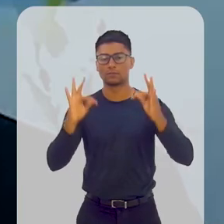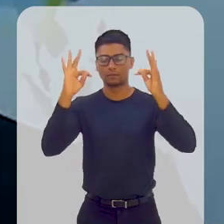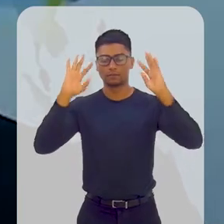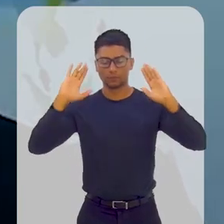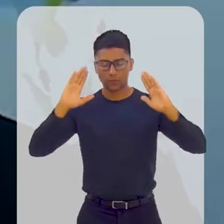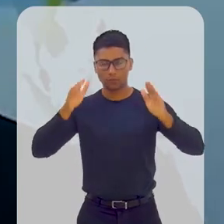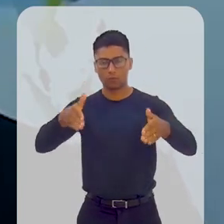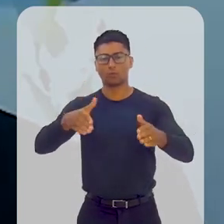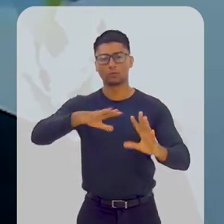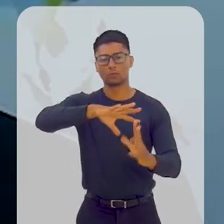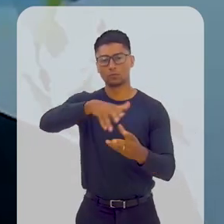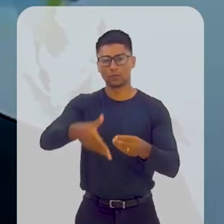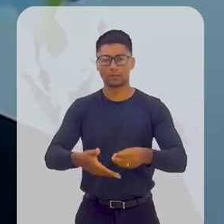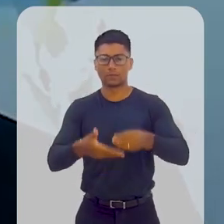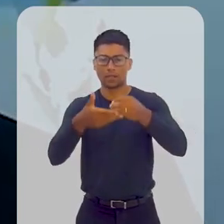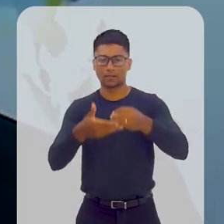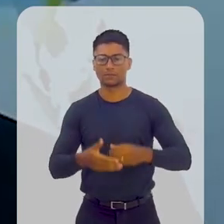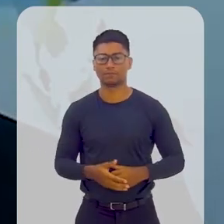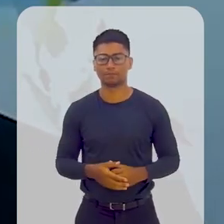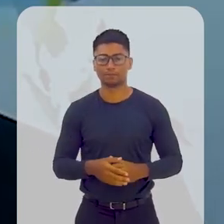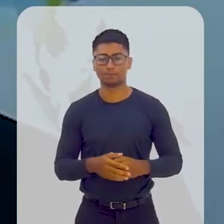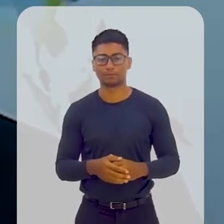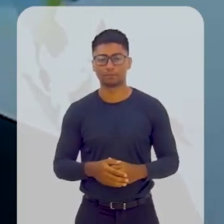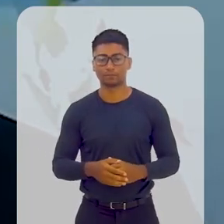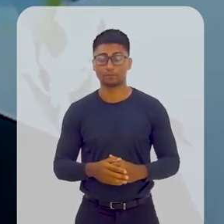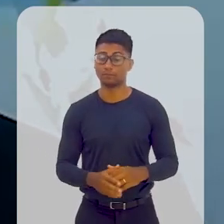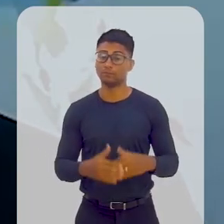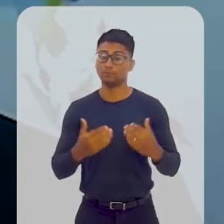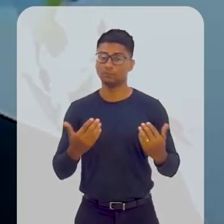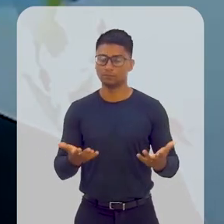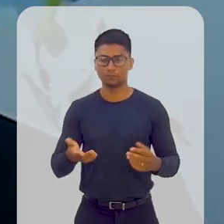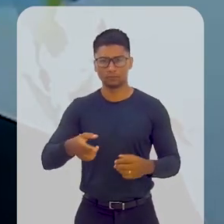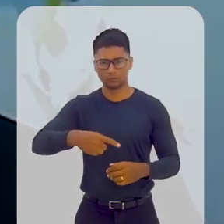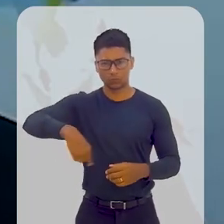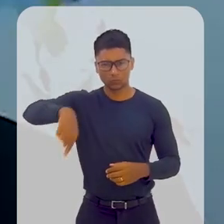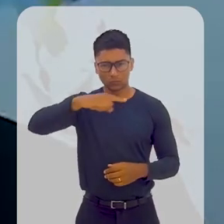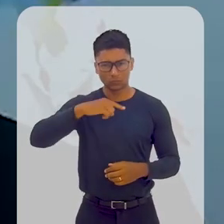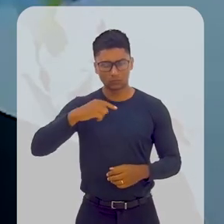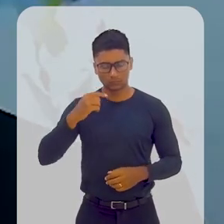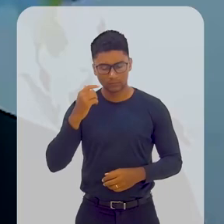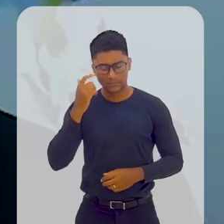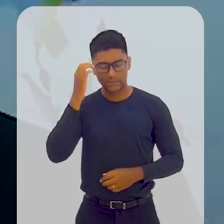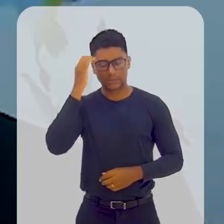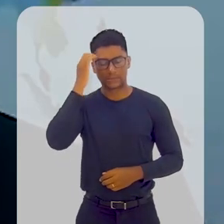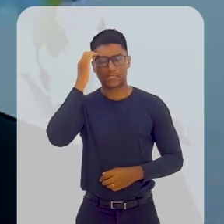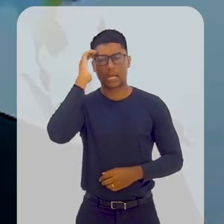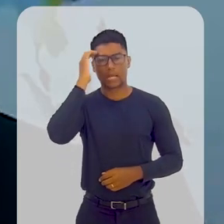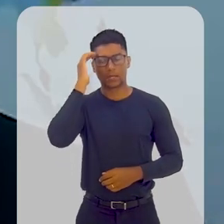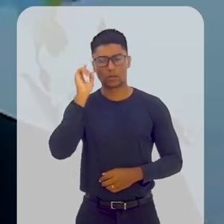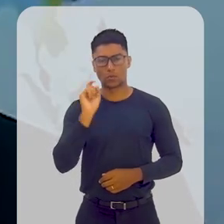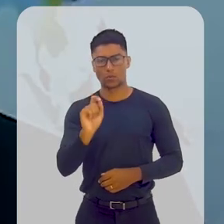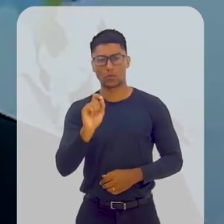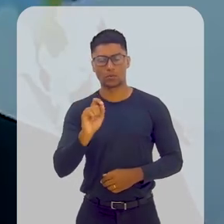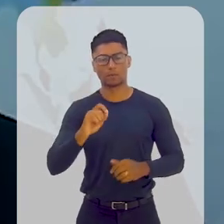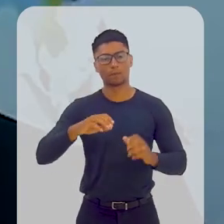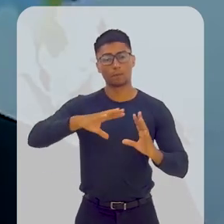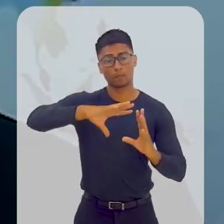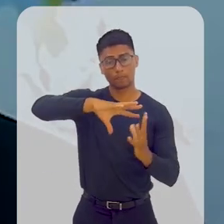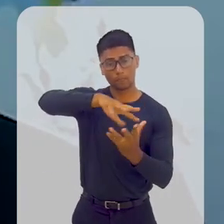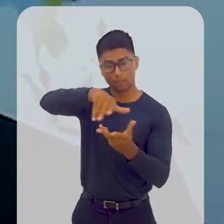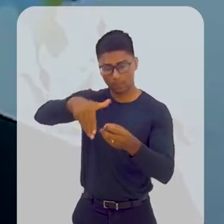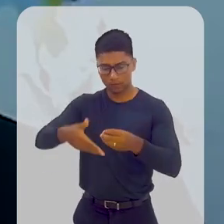foco em sustentabilidade. Então, a partir do momento que compreendemos, né, a